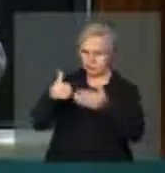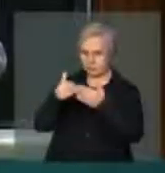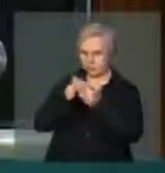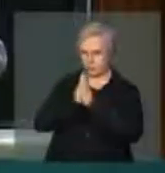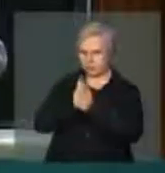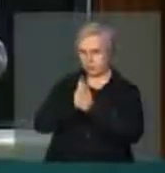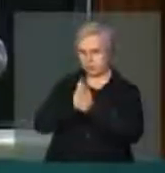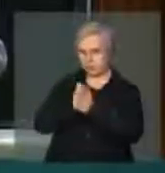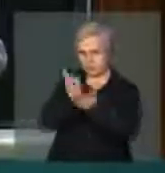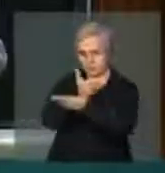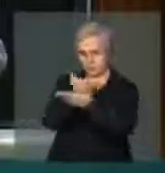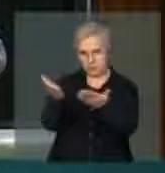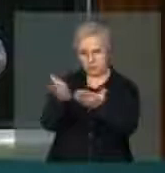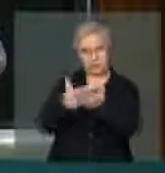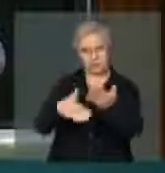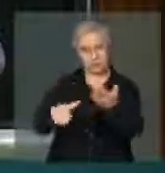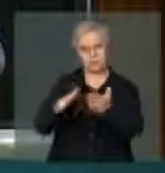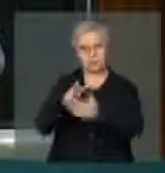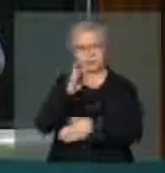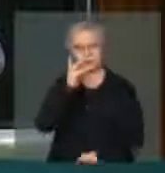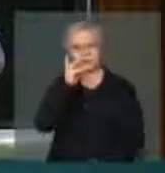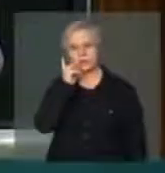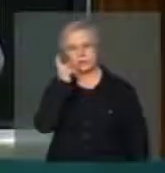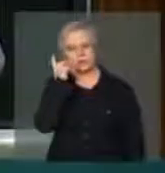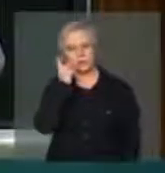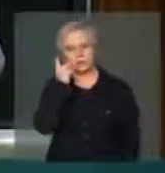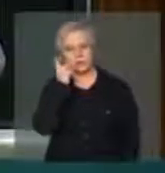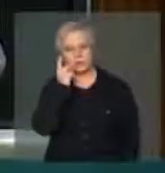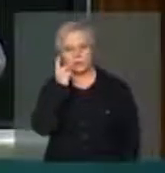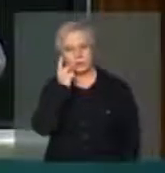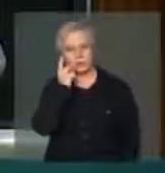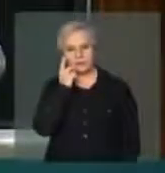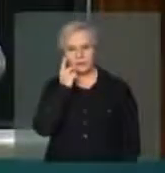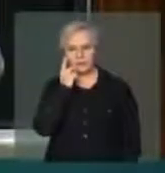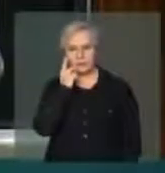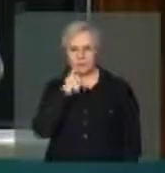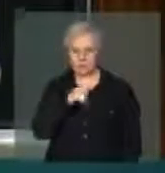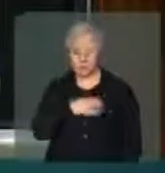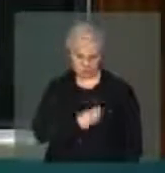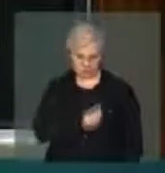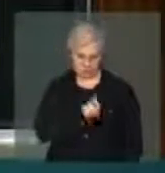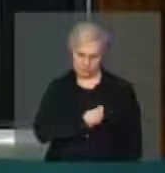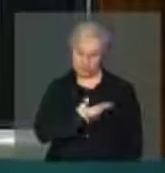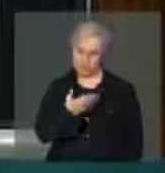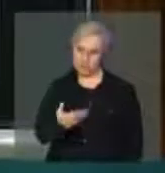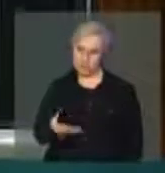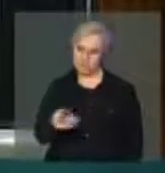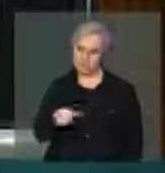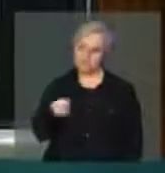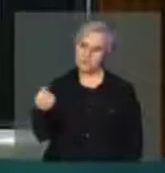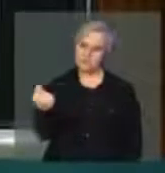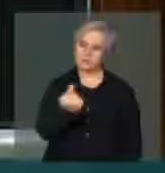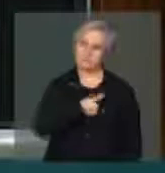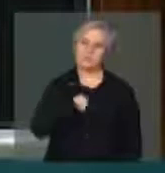Zé Gerardo, outros parlamentares do Partido dos Trabalhadores que estão aqui. A gente precisa,